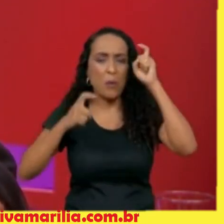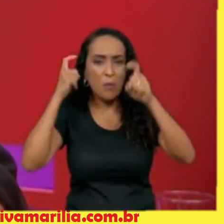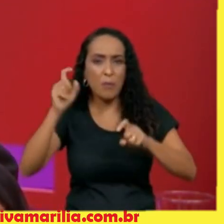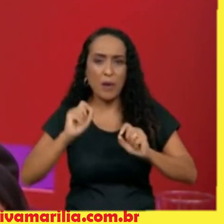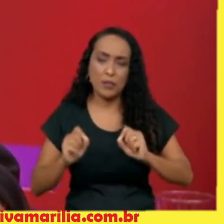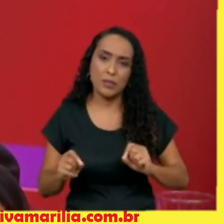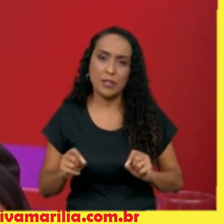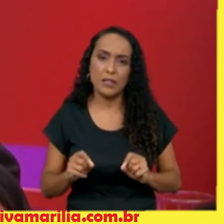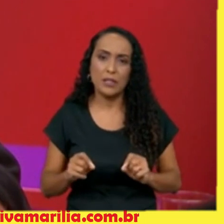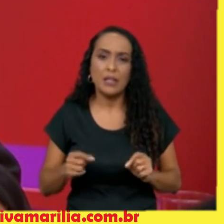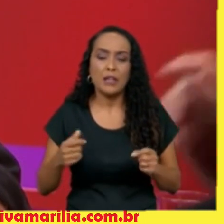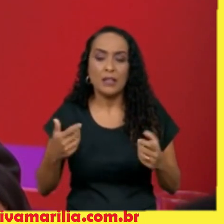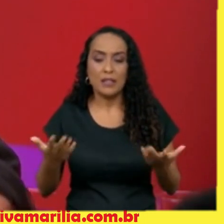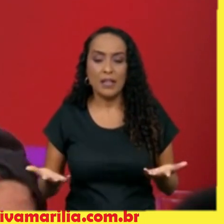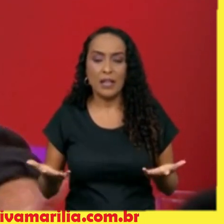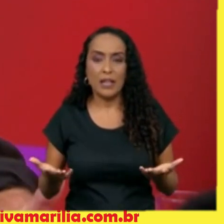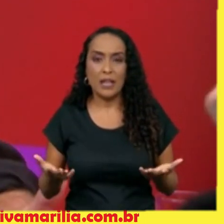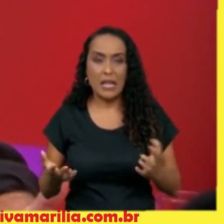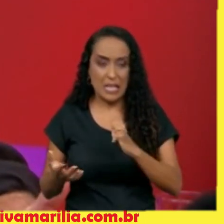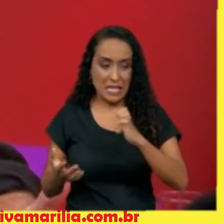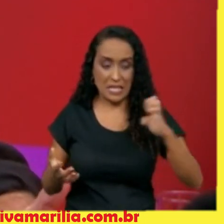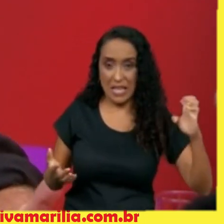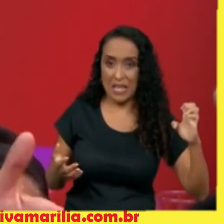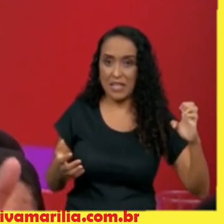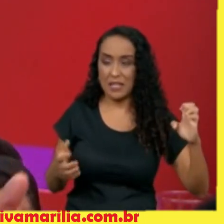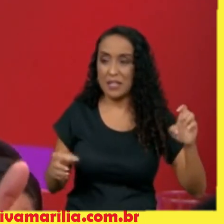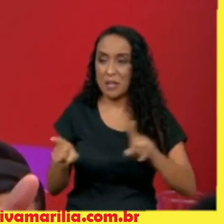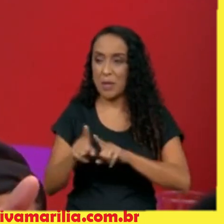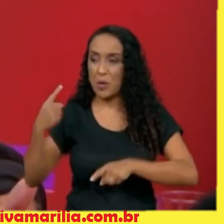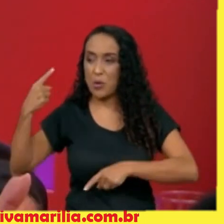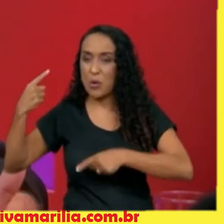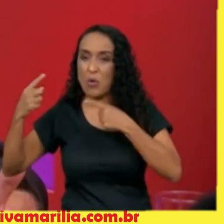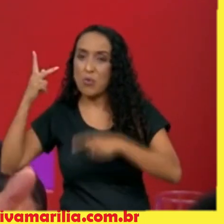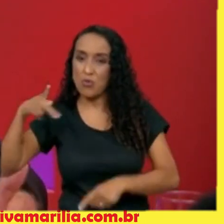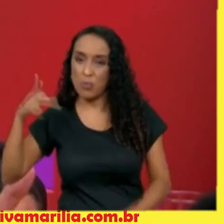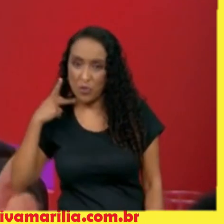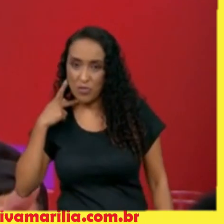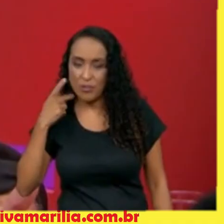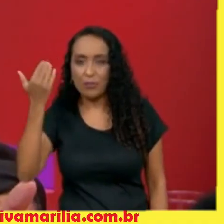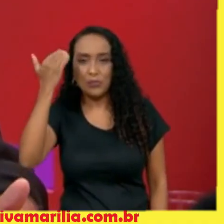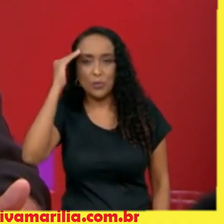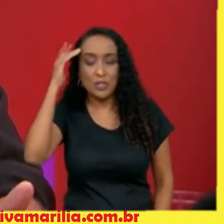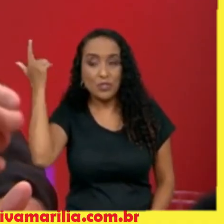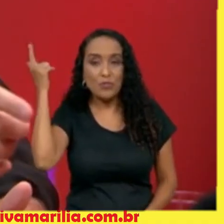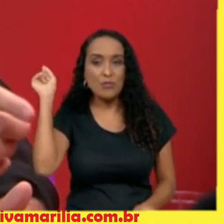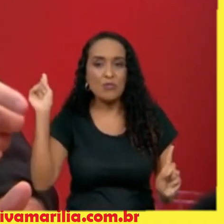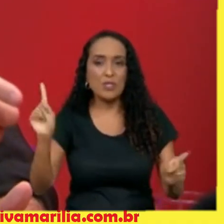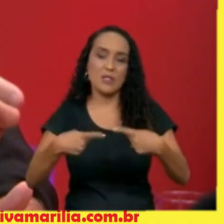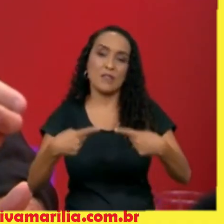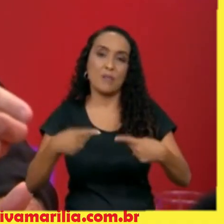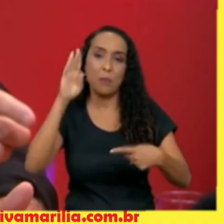que a esquerda e os nossos políticos não compreendem o desafio principal, que a